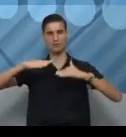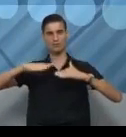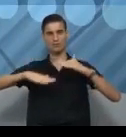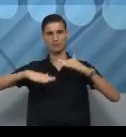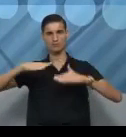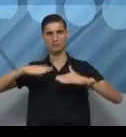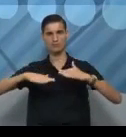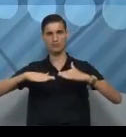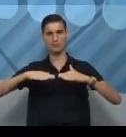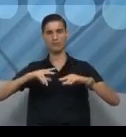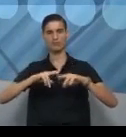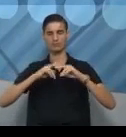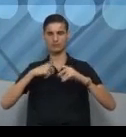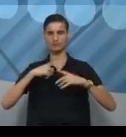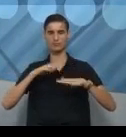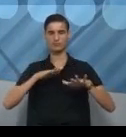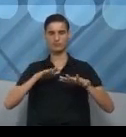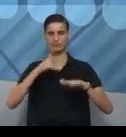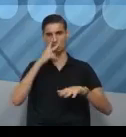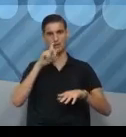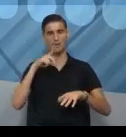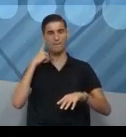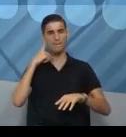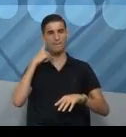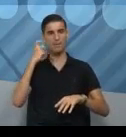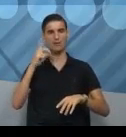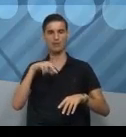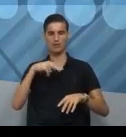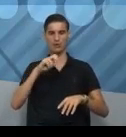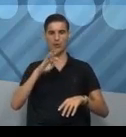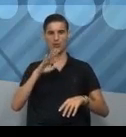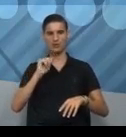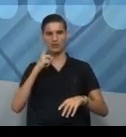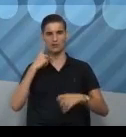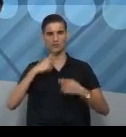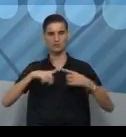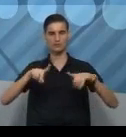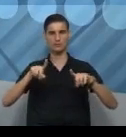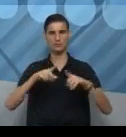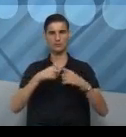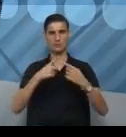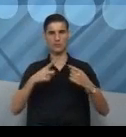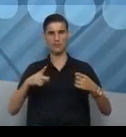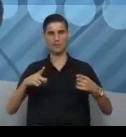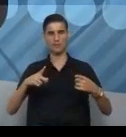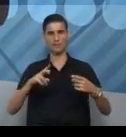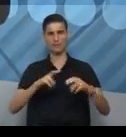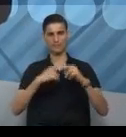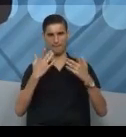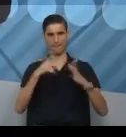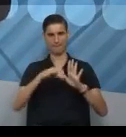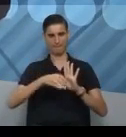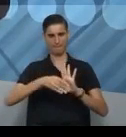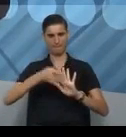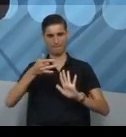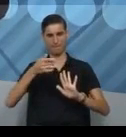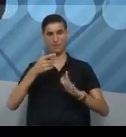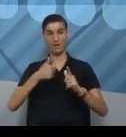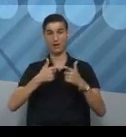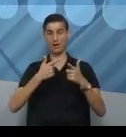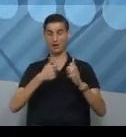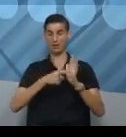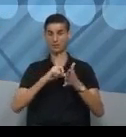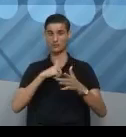naquela corda, ele vai dar o efeito do som, que são as notas musicais. Quando eu puxo, repare que ela estava em